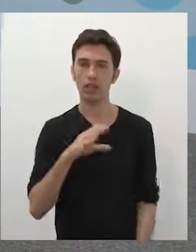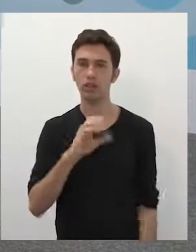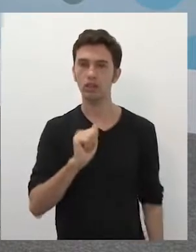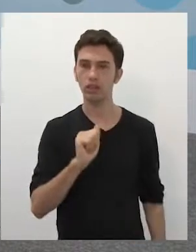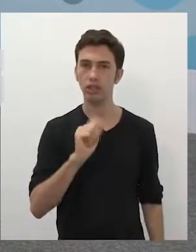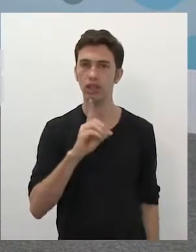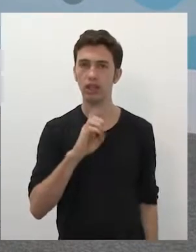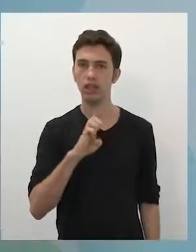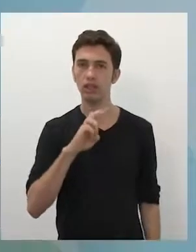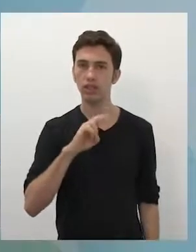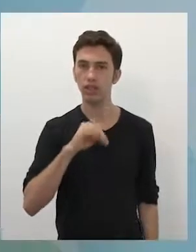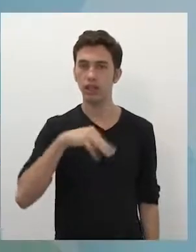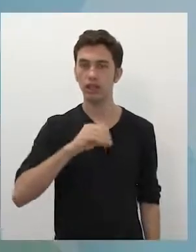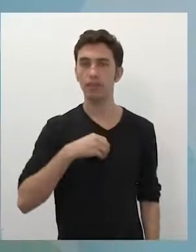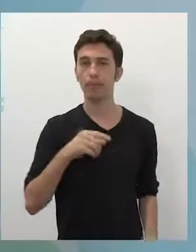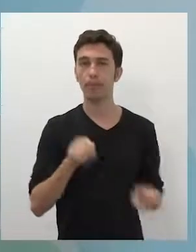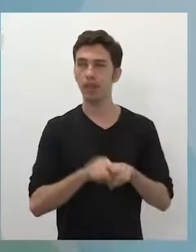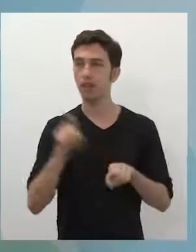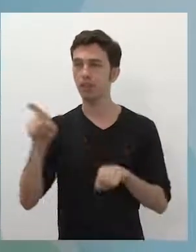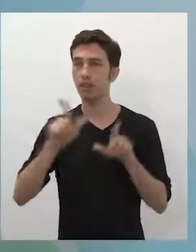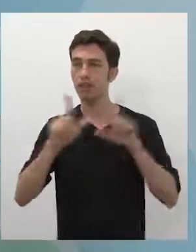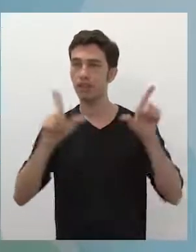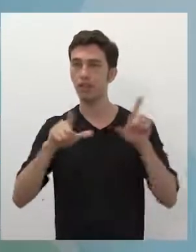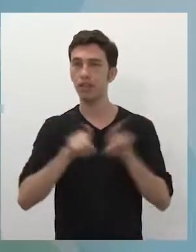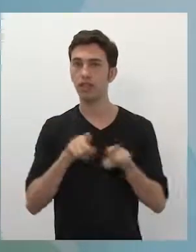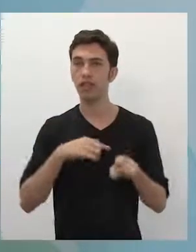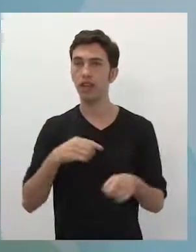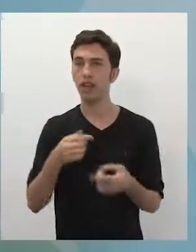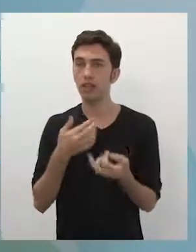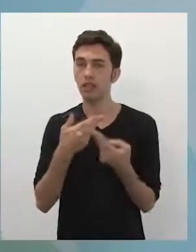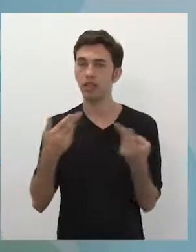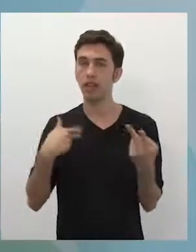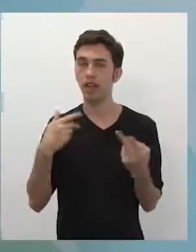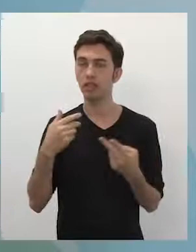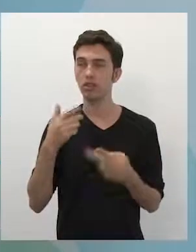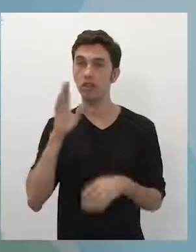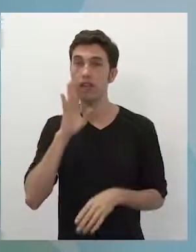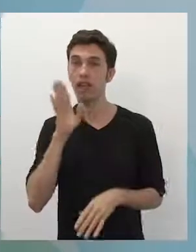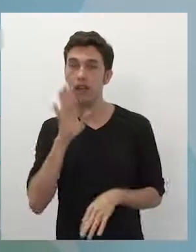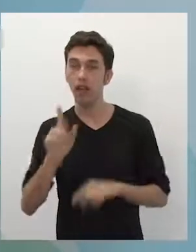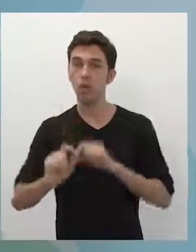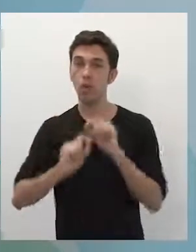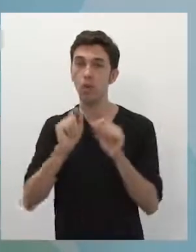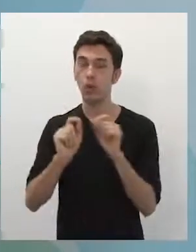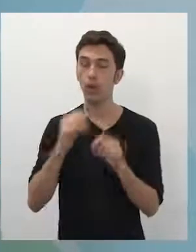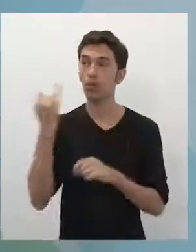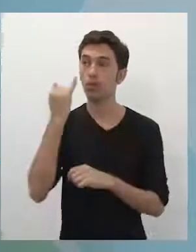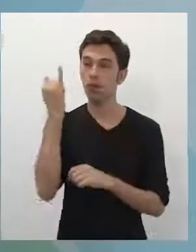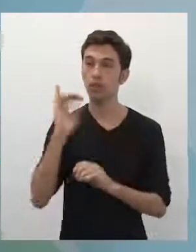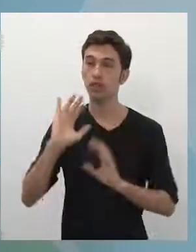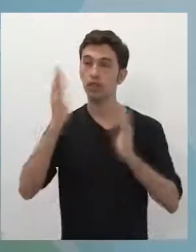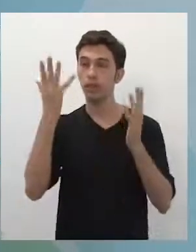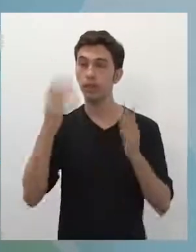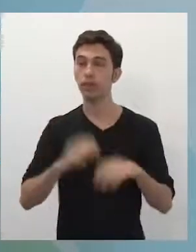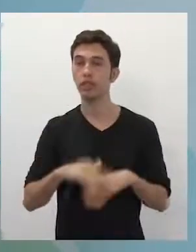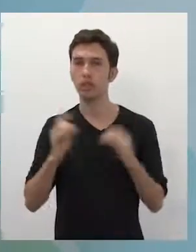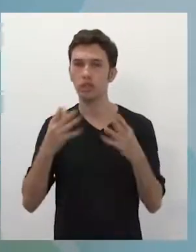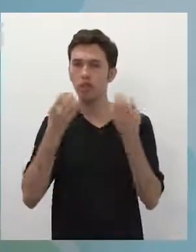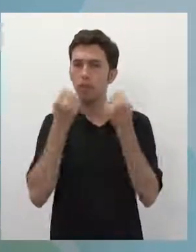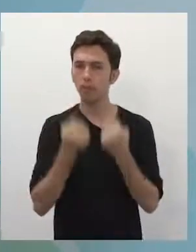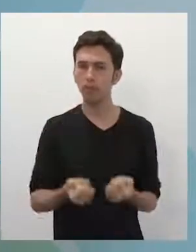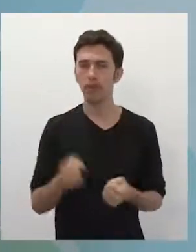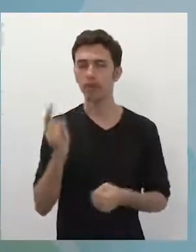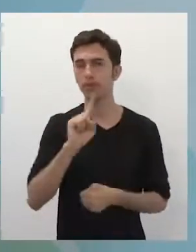parte de entretenimento, da notícia mais importante, do que está acontecendo atualmente no momento. Não é só aquela coisa pesada também, né?